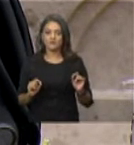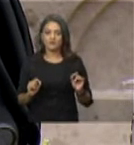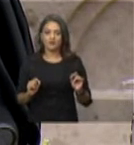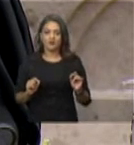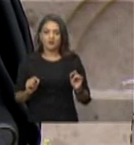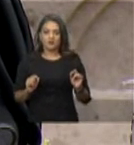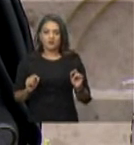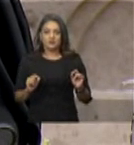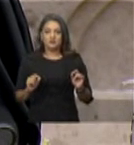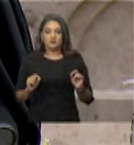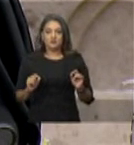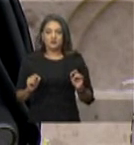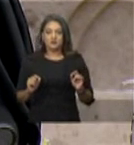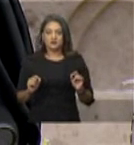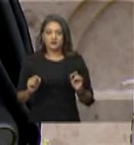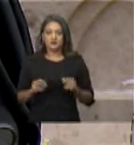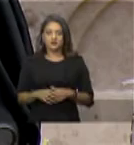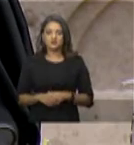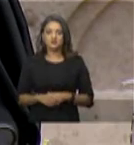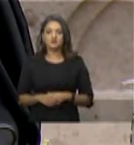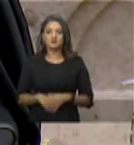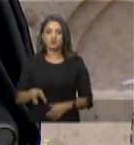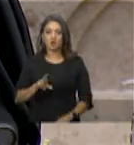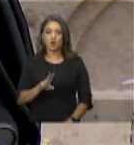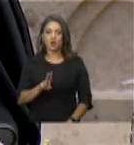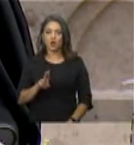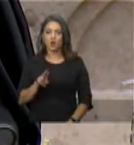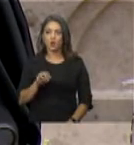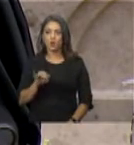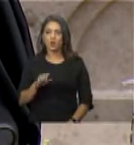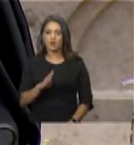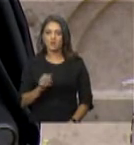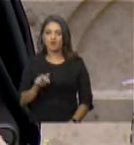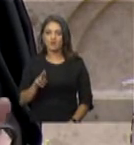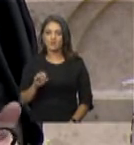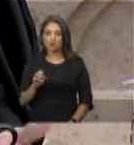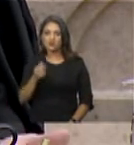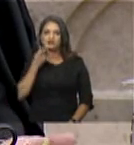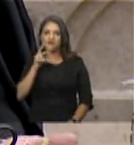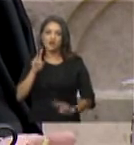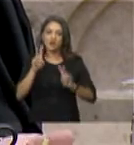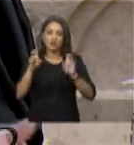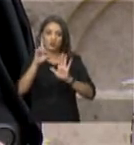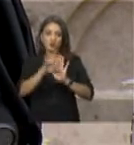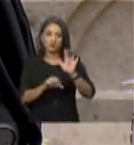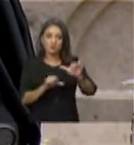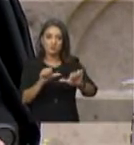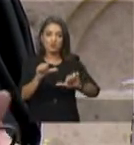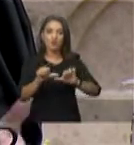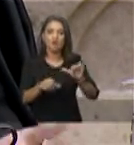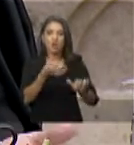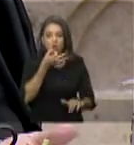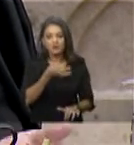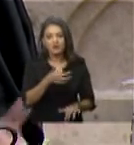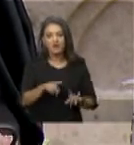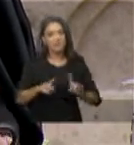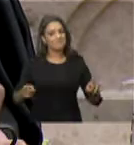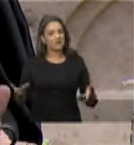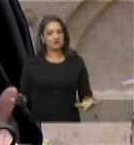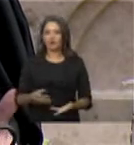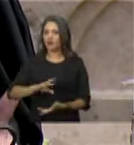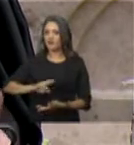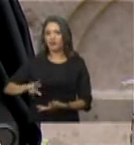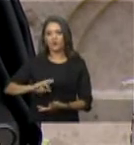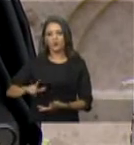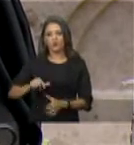uma velha uma velha lição de Rui Barbosa sobre o direito de mudar de opinião aqui não se trata de mudar de opinião até porque se fosse mudar de